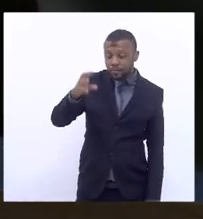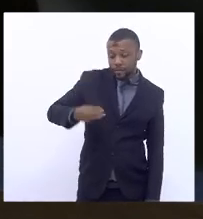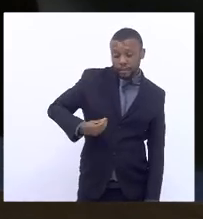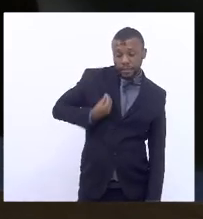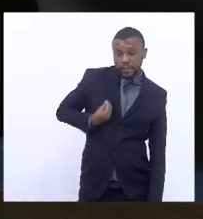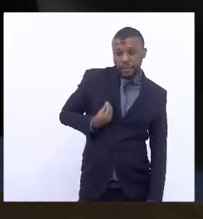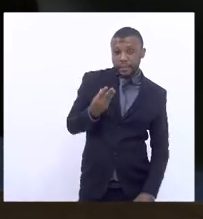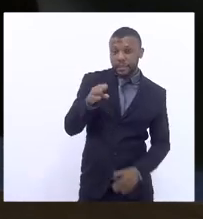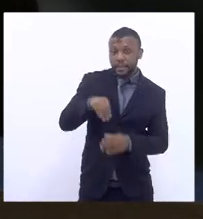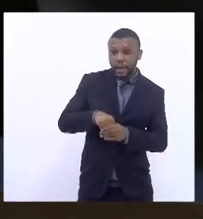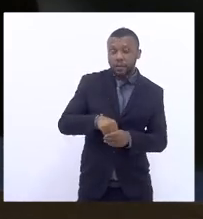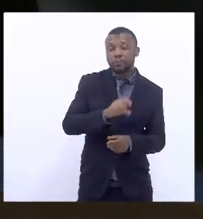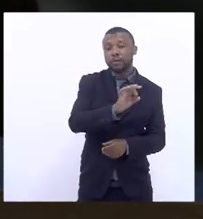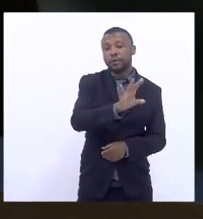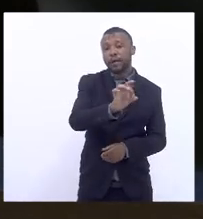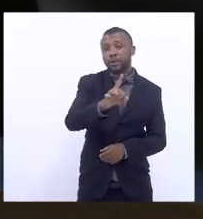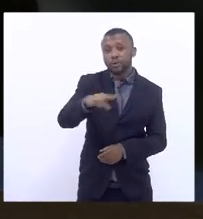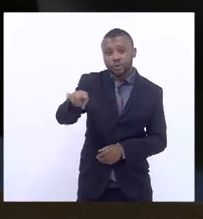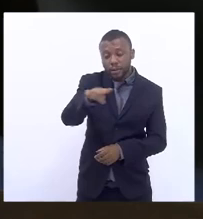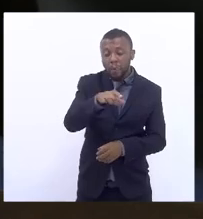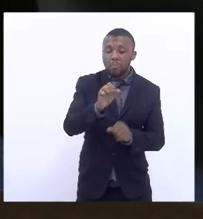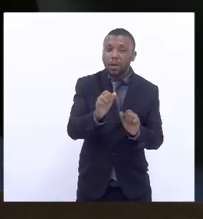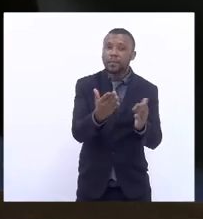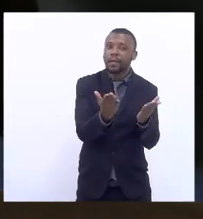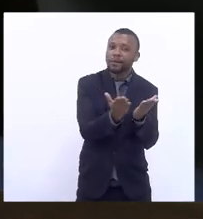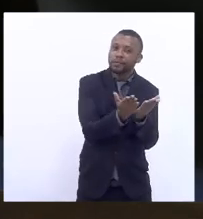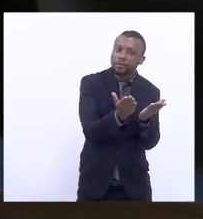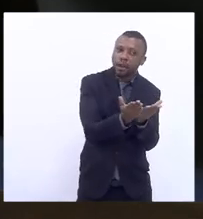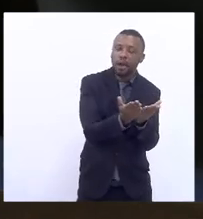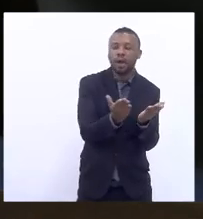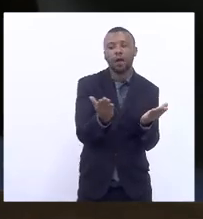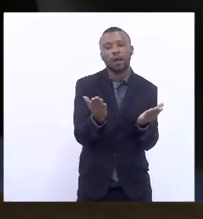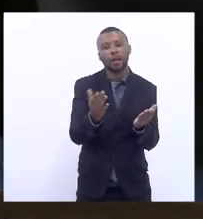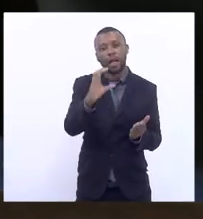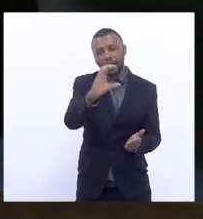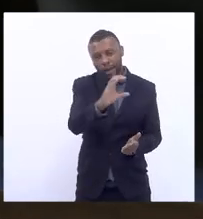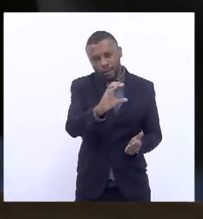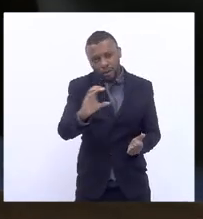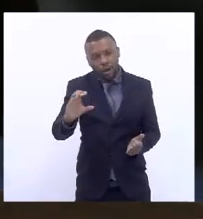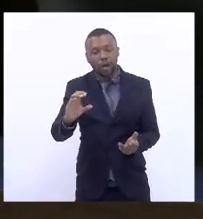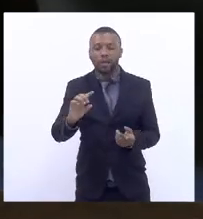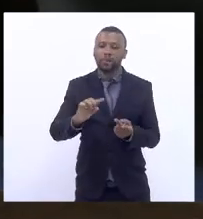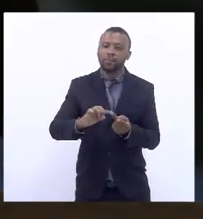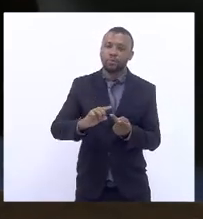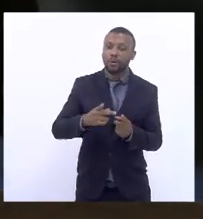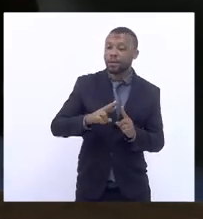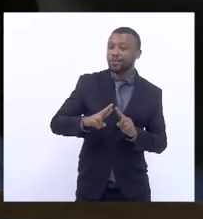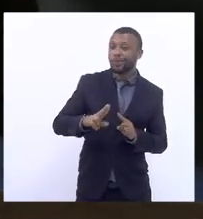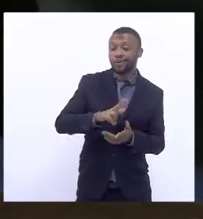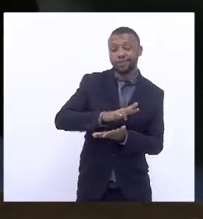Podem ser cristãos, podem ser católicos, podem ser de outros pensamentos, mas são Deus que está aqui.